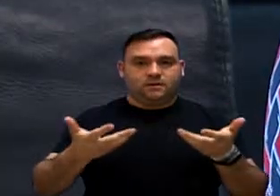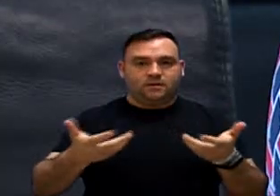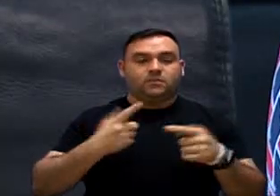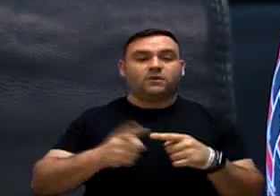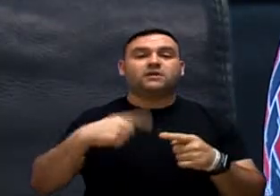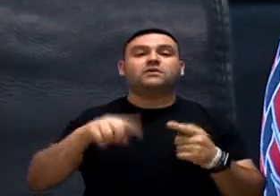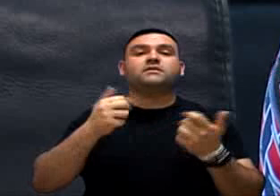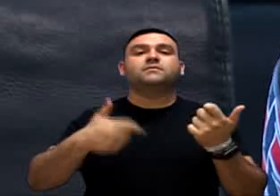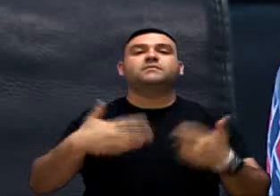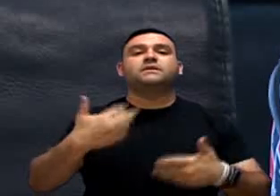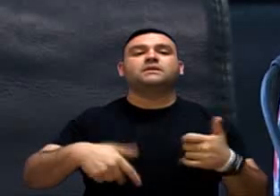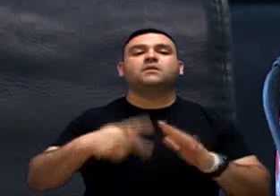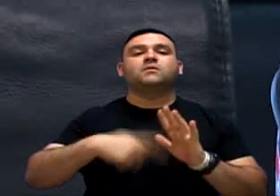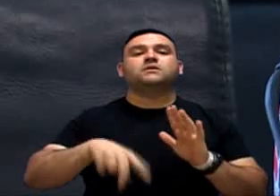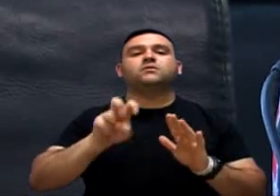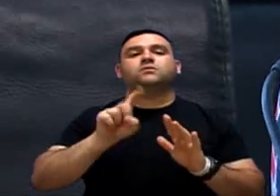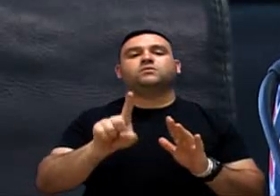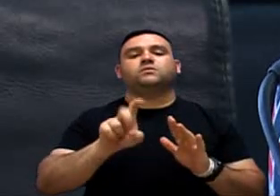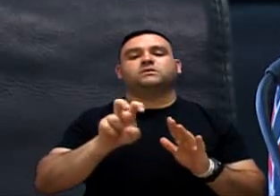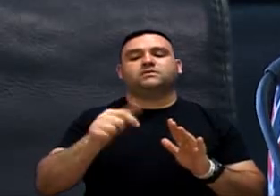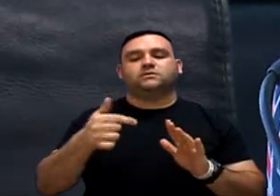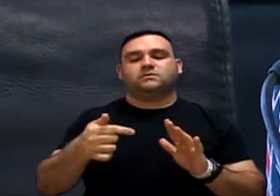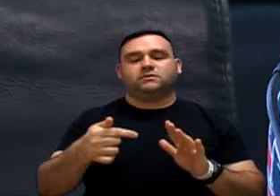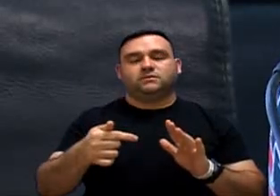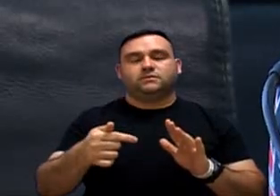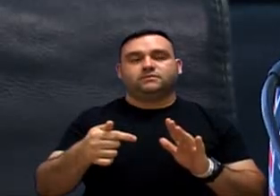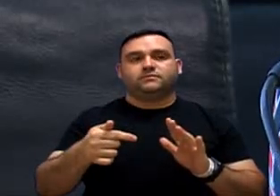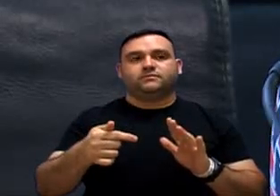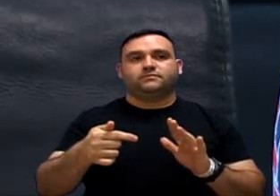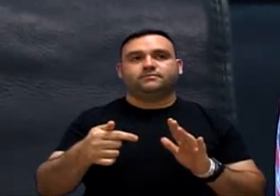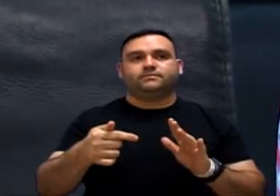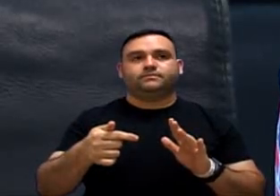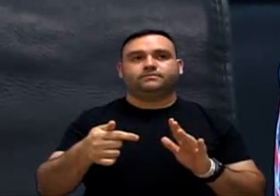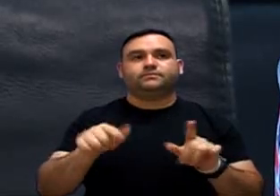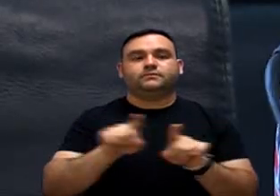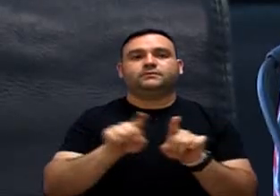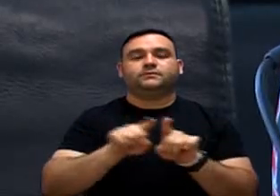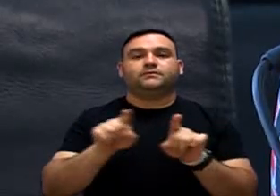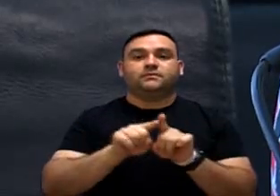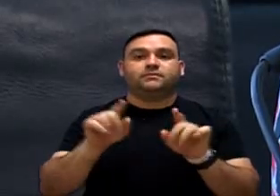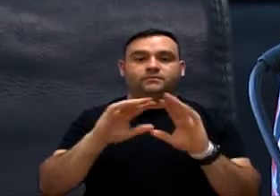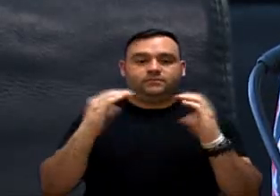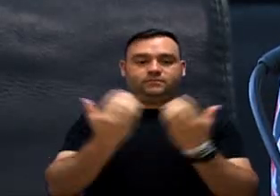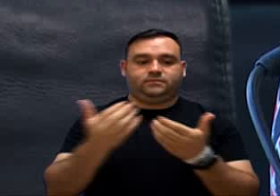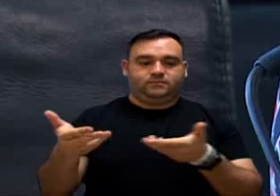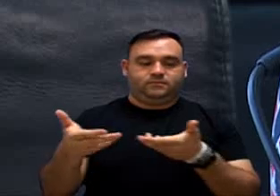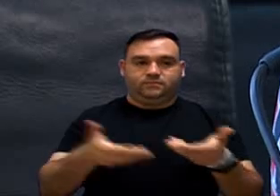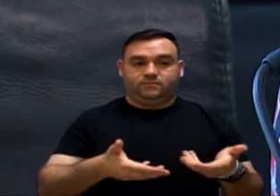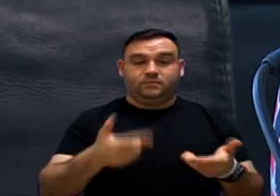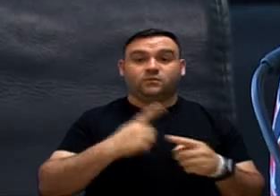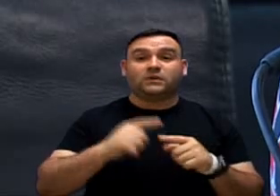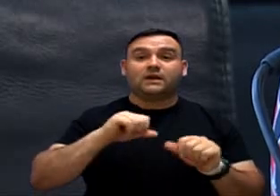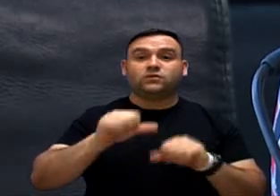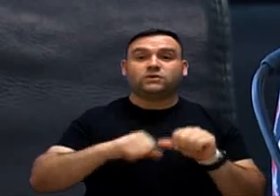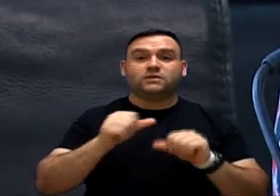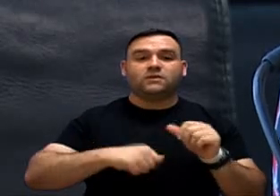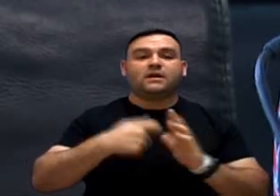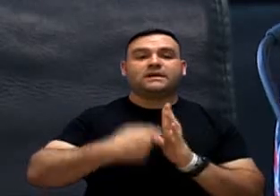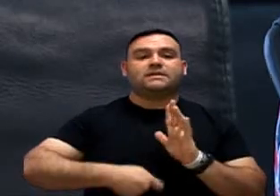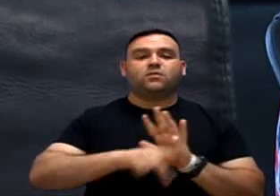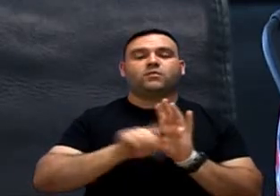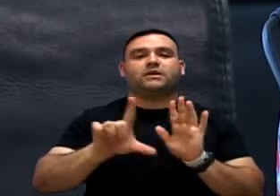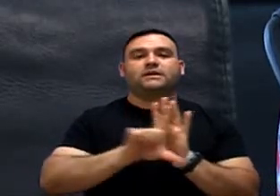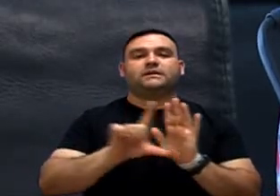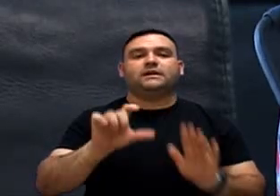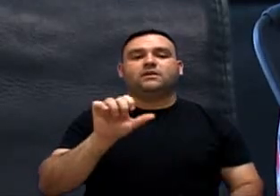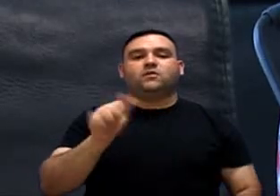estamos tratando do projeto 157, aí, que foi também trazido para cá, referente à alteração aí da redação da Lei